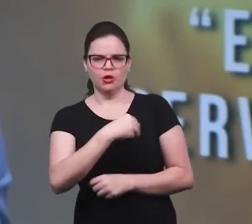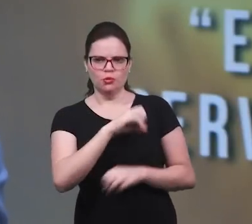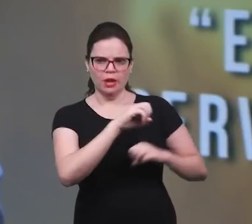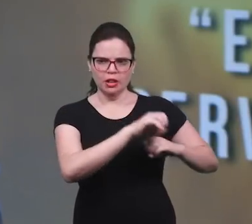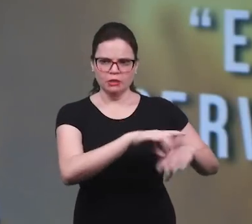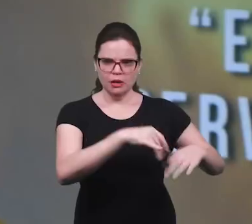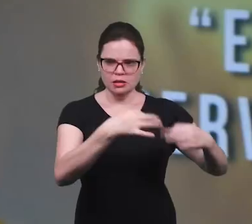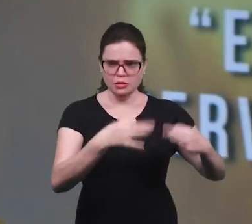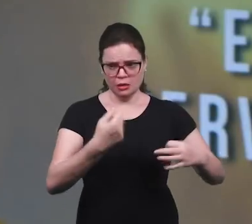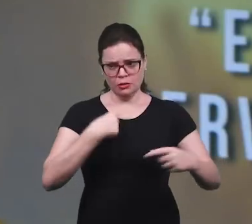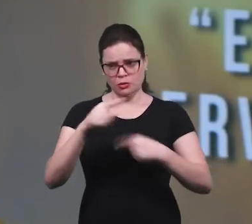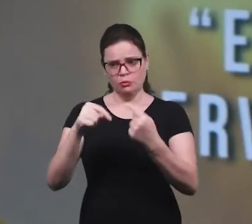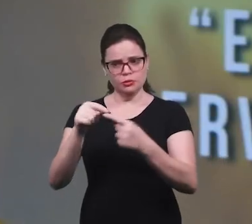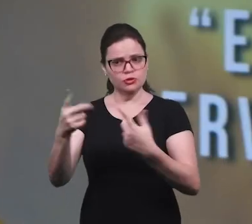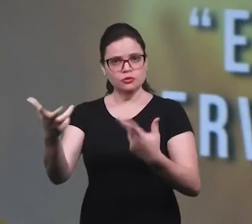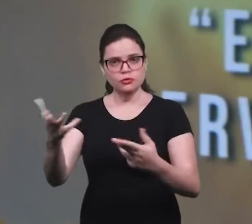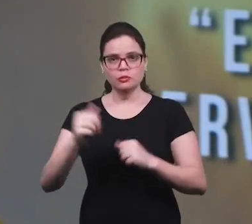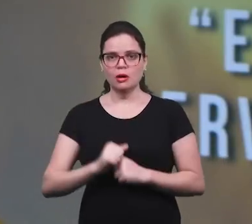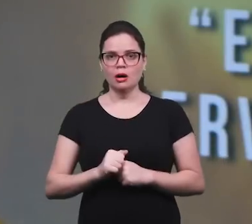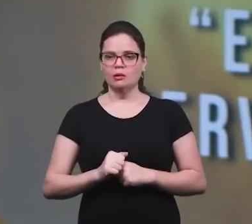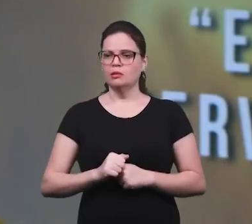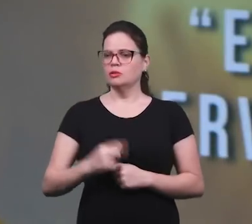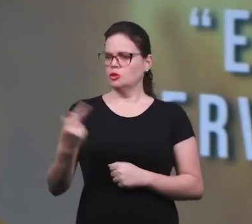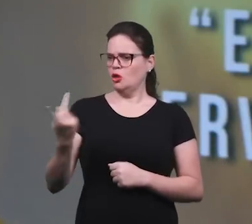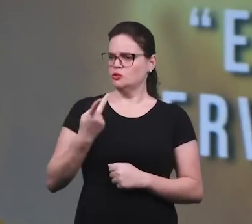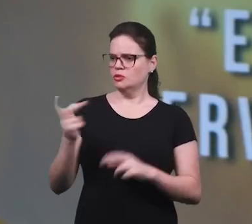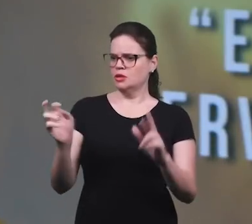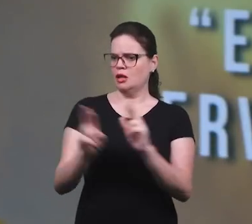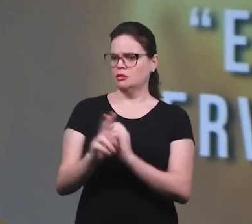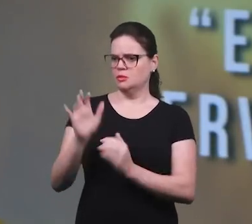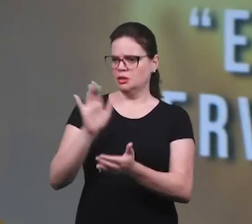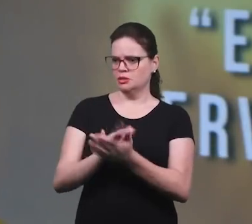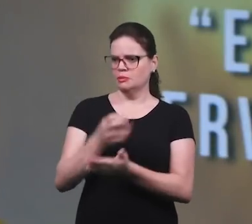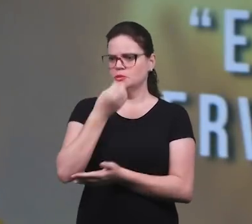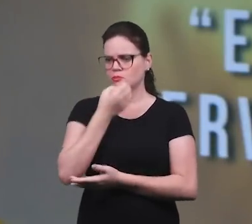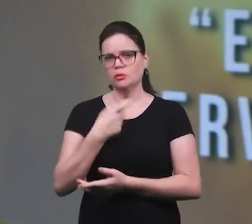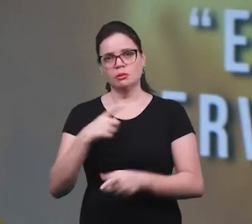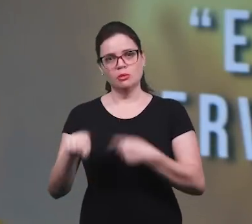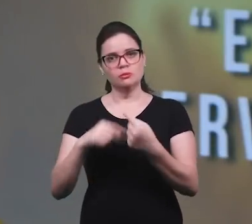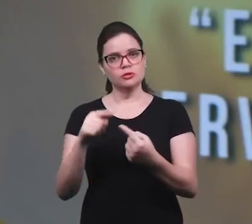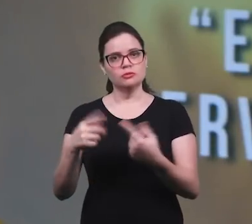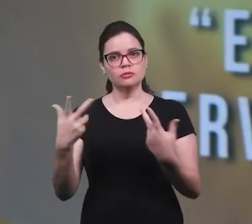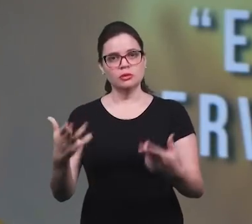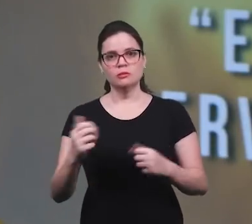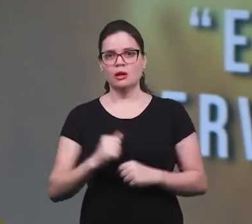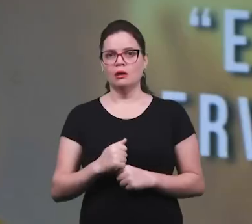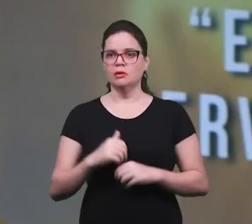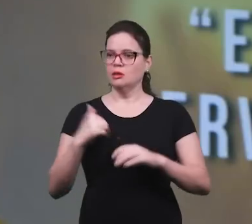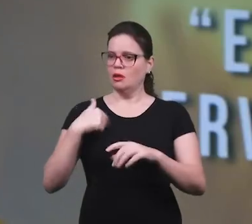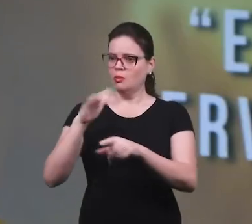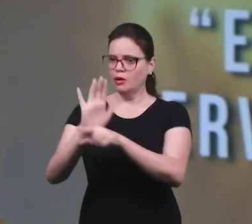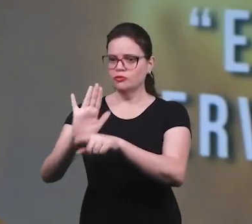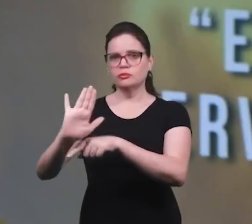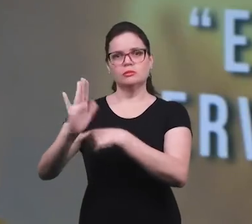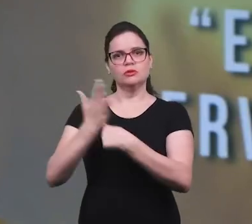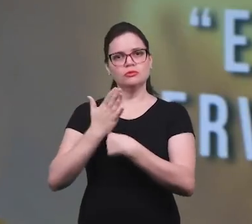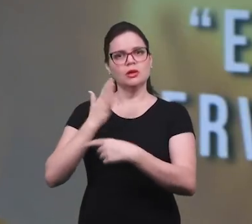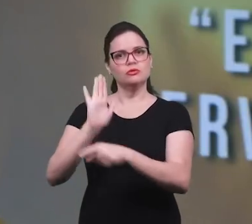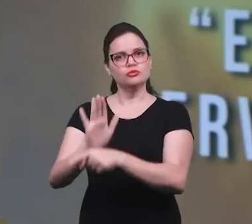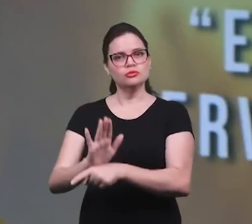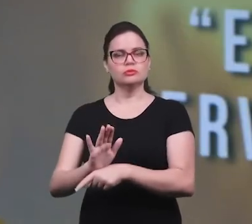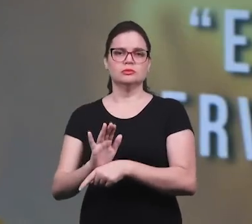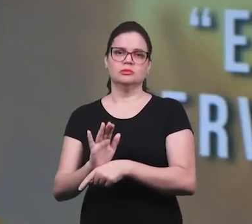nosso casamento. Então, como é bom quando nós entendemos o papel de cada um dentro do lar, dentro do